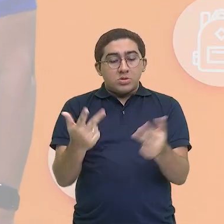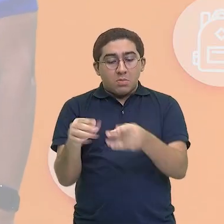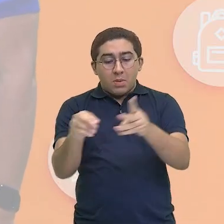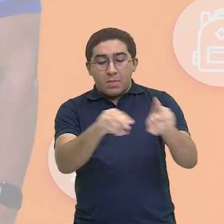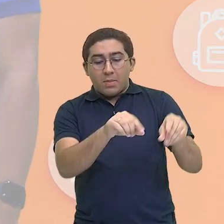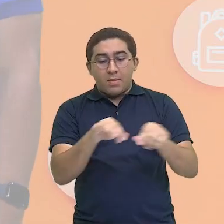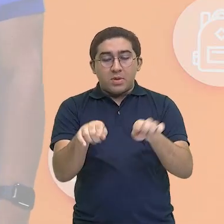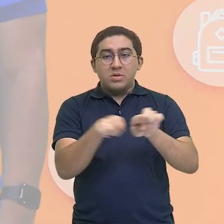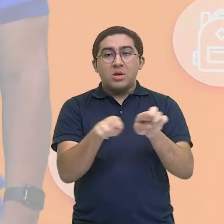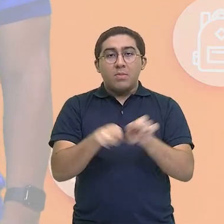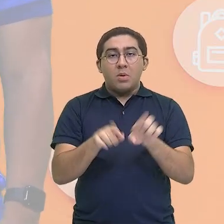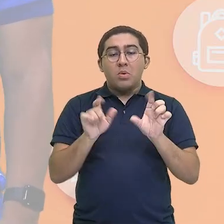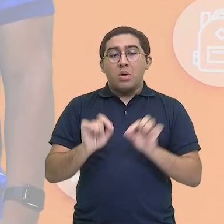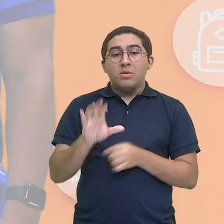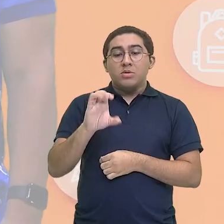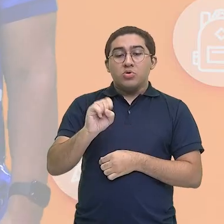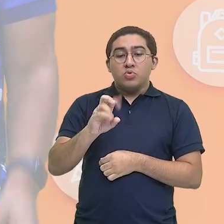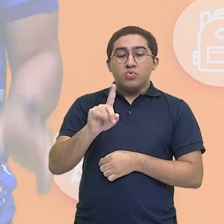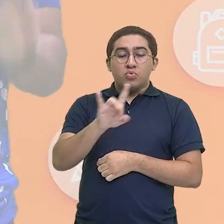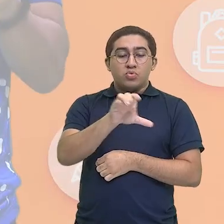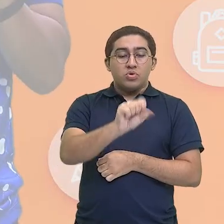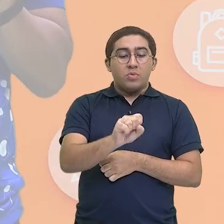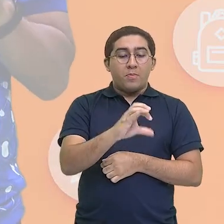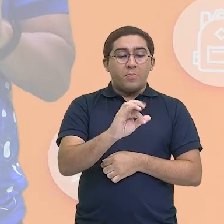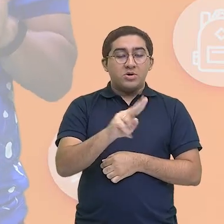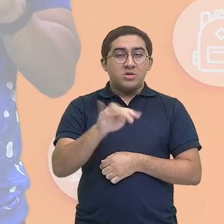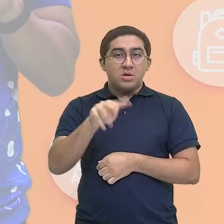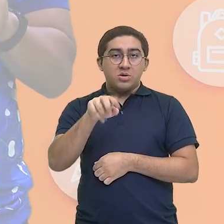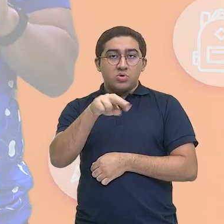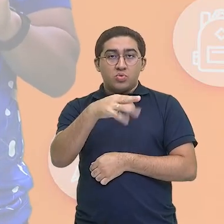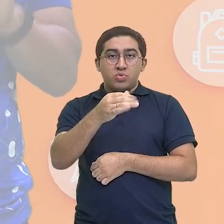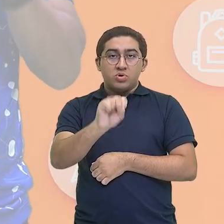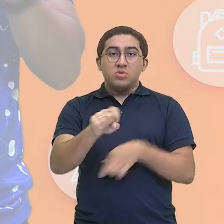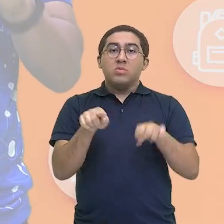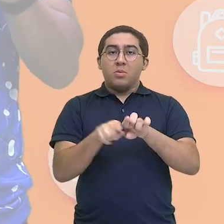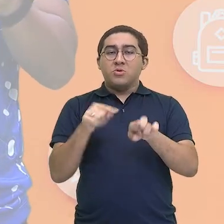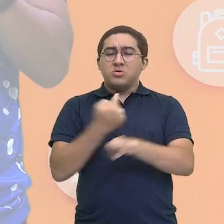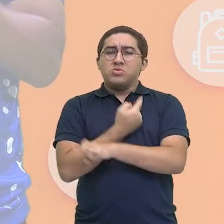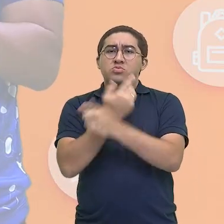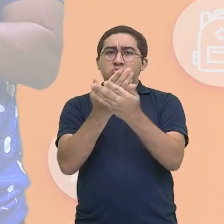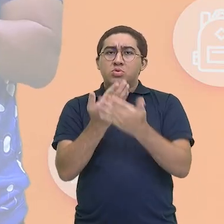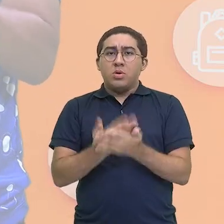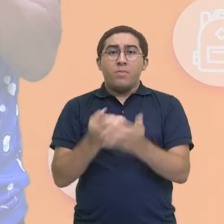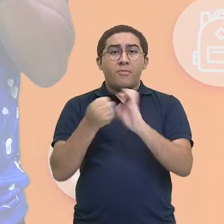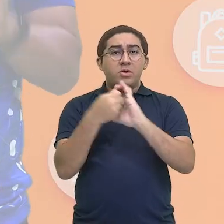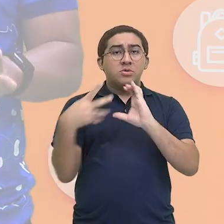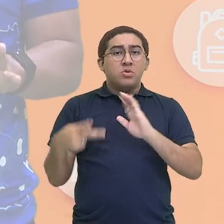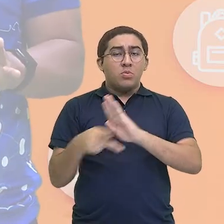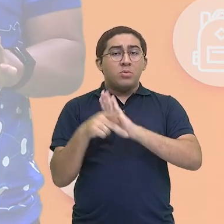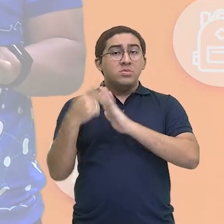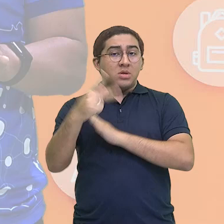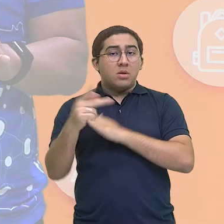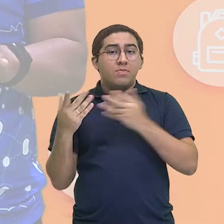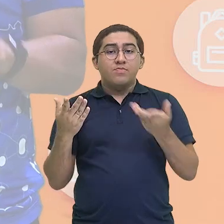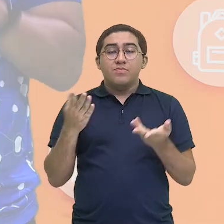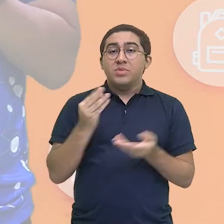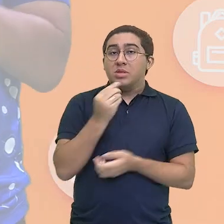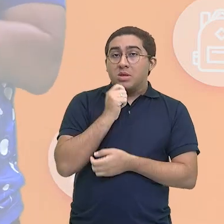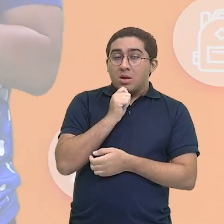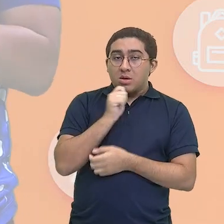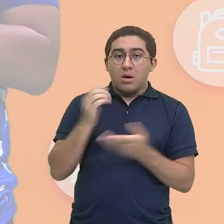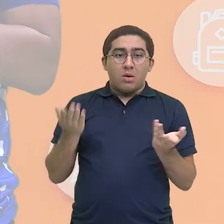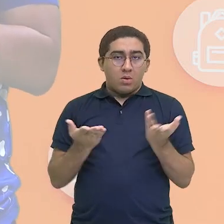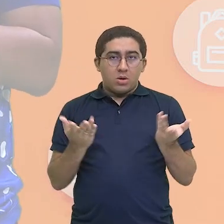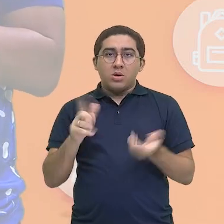de escudos cristalinos aqui no território brasileiro. Então a gente vai ver características de cada uma delas agora nesse momento.